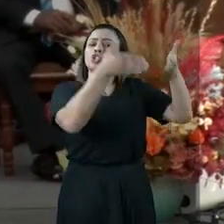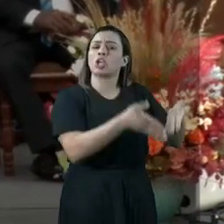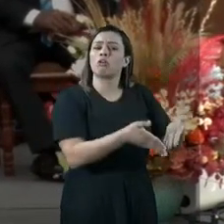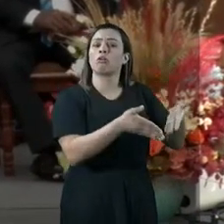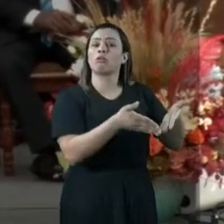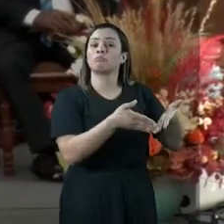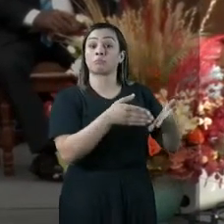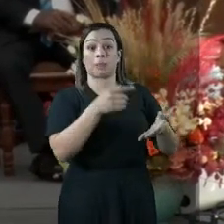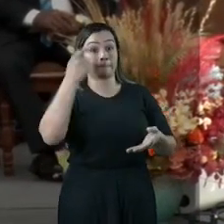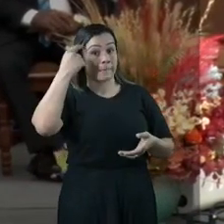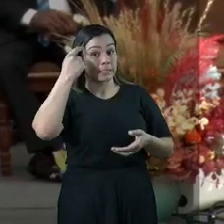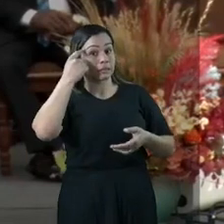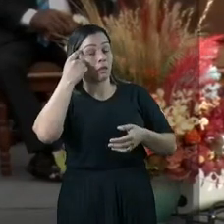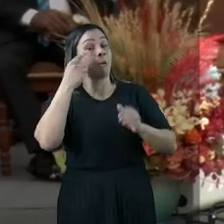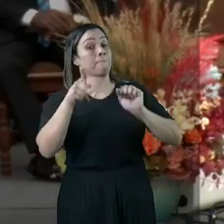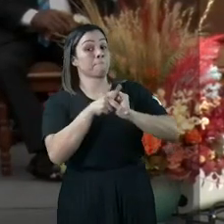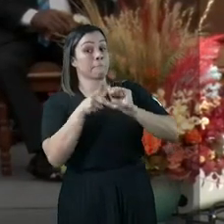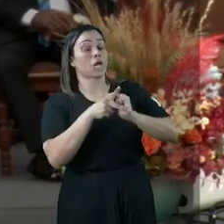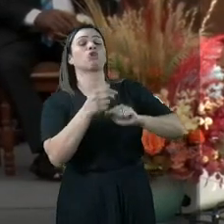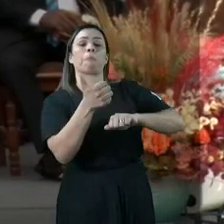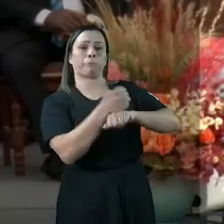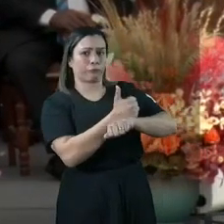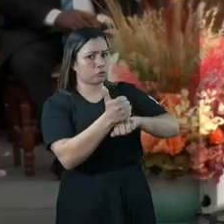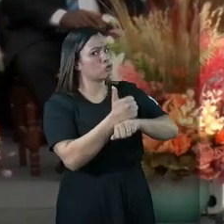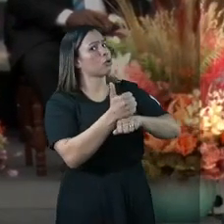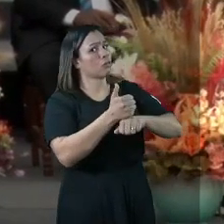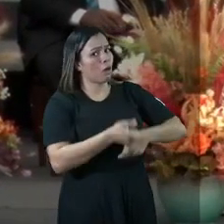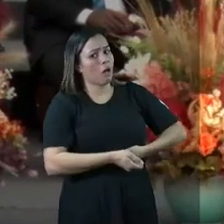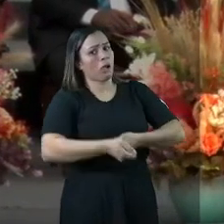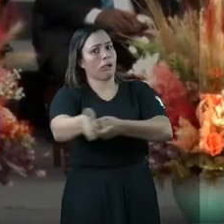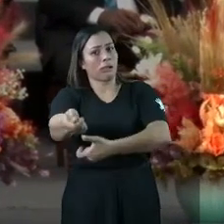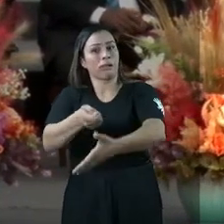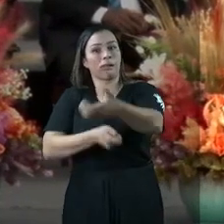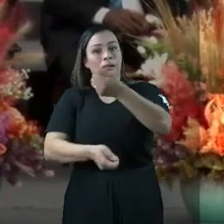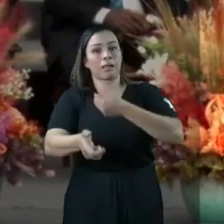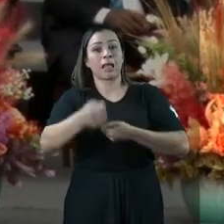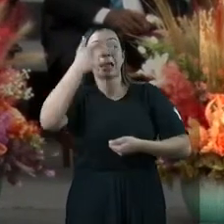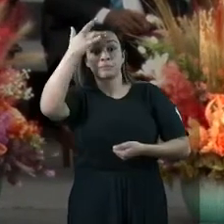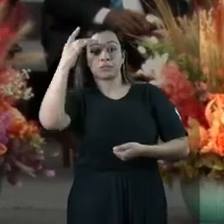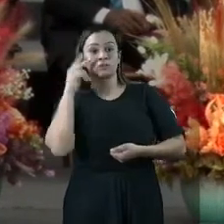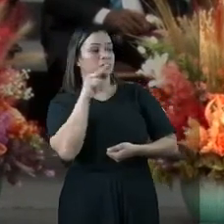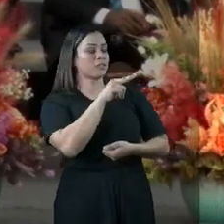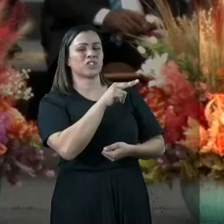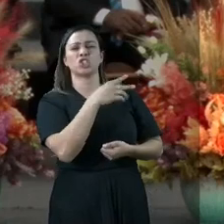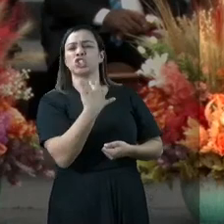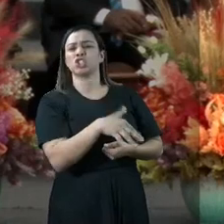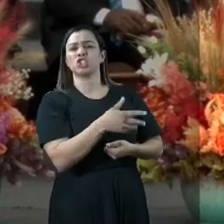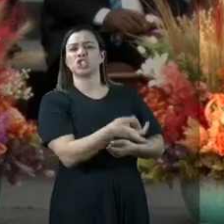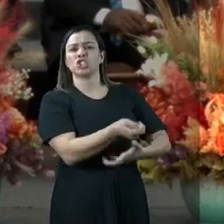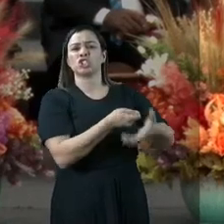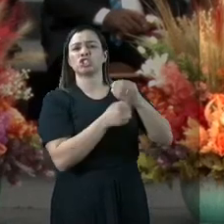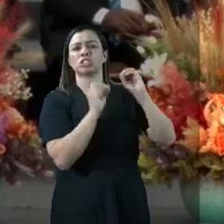não pescou nada. Alguém diz, vai falir, vai quebrar. Mas enquanto alguém acha que Pedro vai quebrar, os passos do Rei da Glória vêm palmilhando